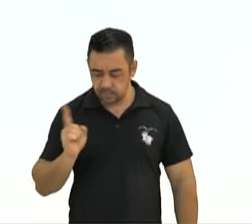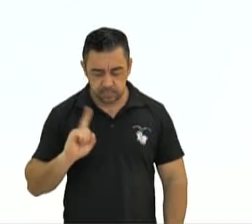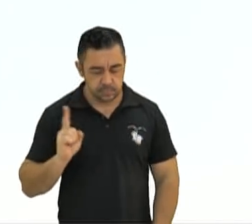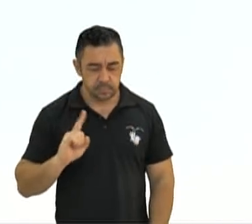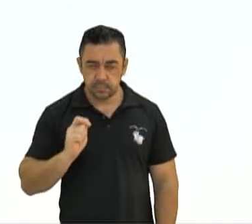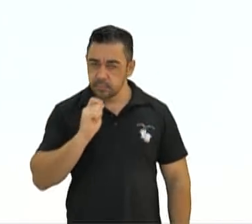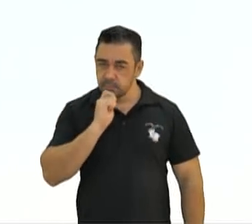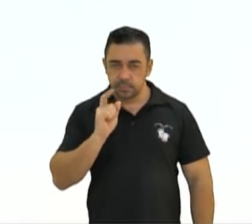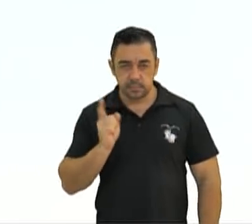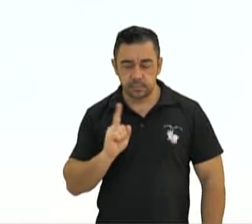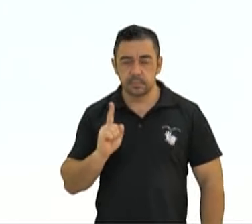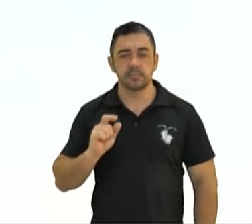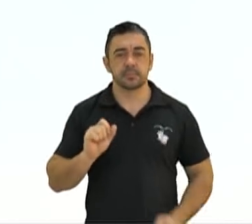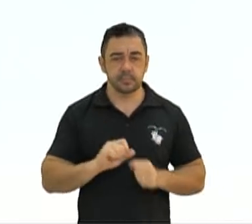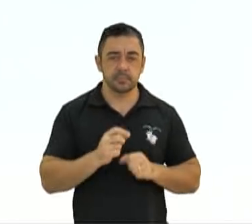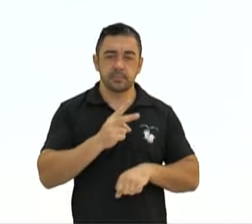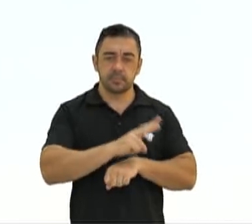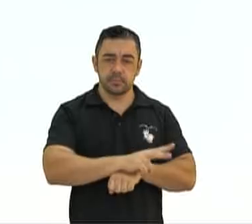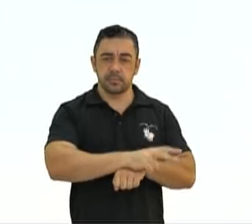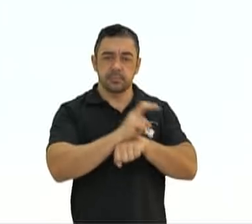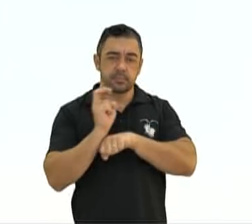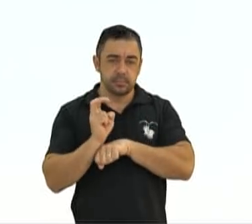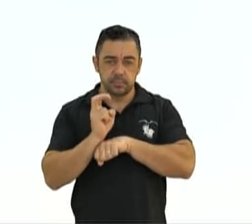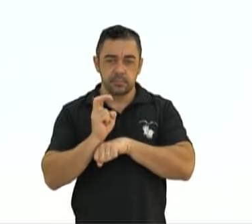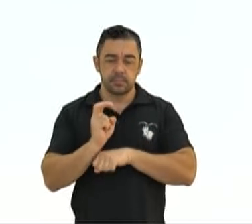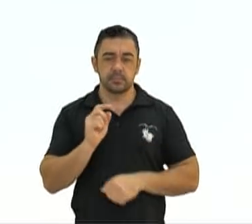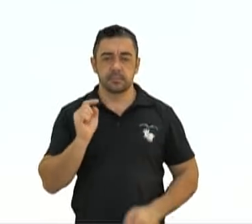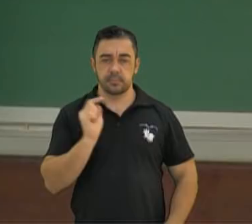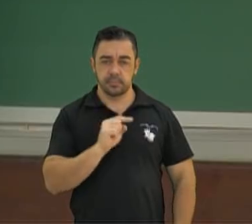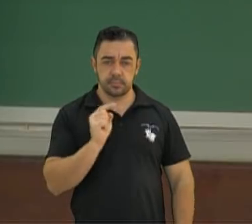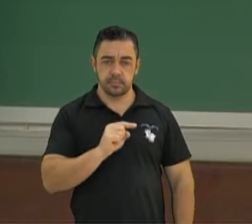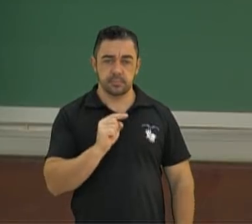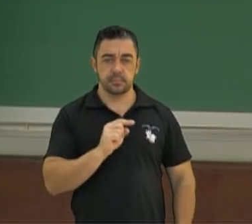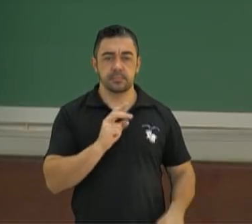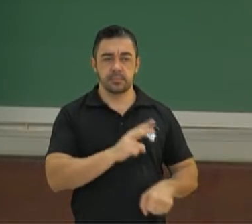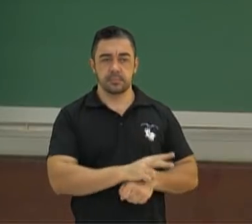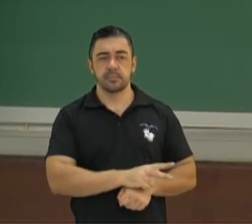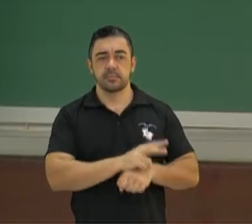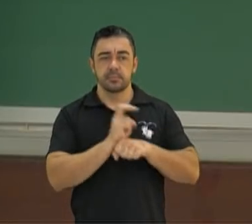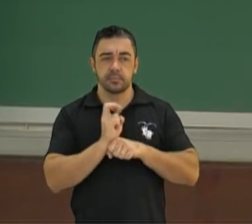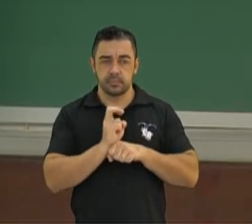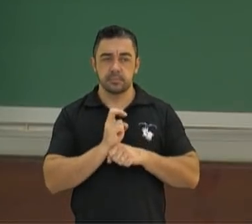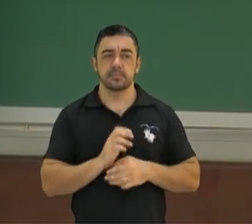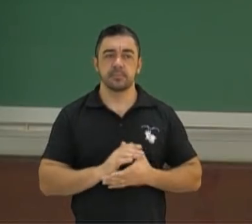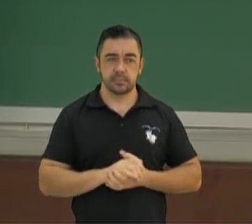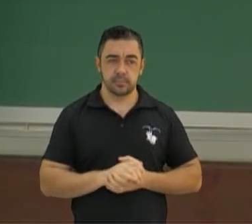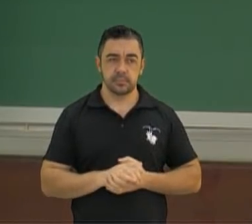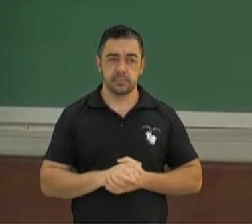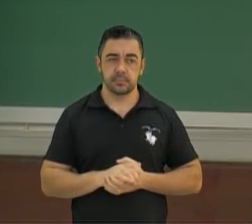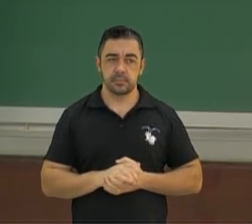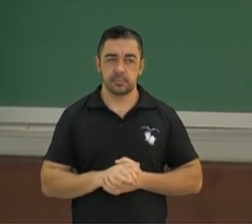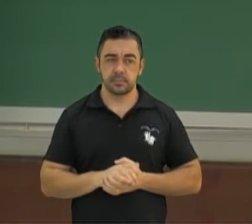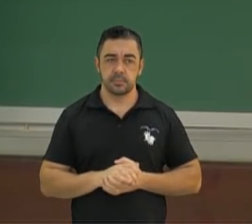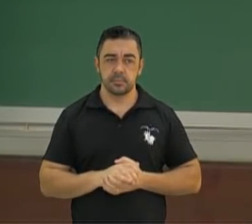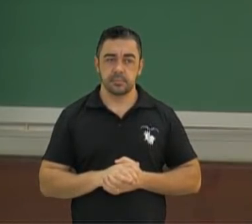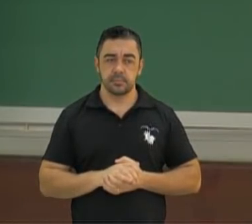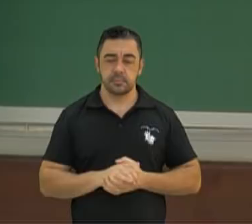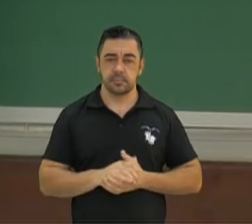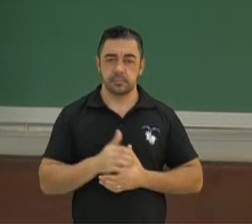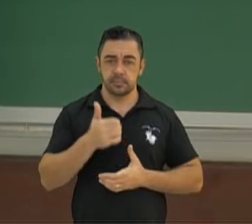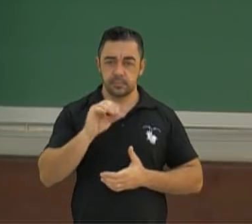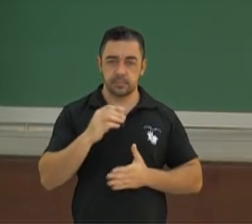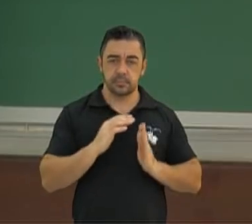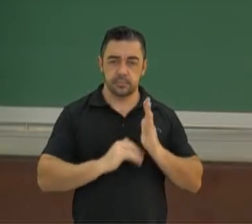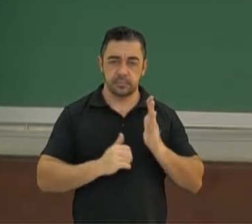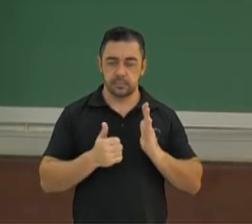não dá. O que eu tenho que fazer? Eu tenho que emprestar 1 daqui do vizinho, né? E vai ficar, então, 10